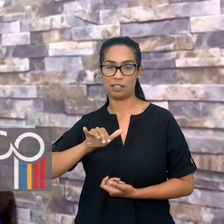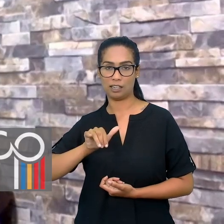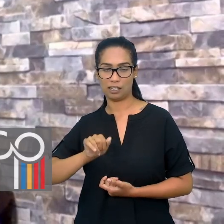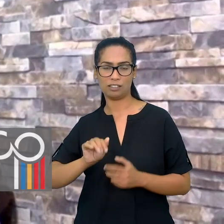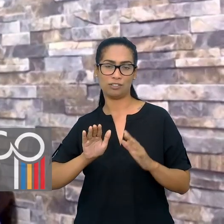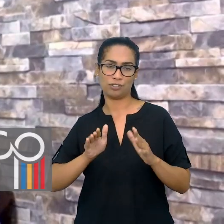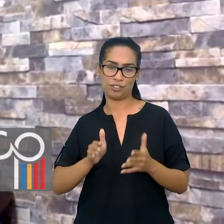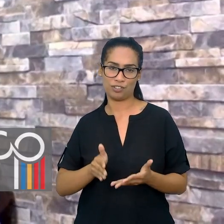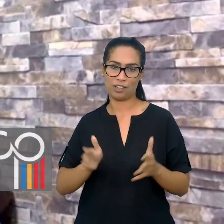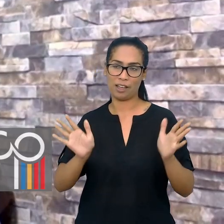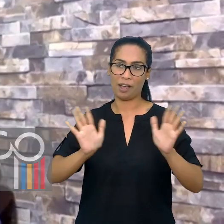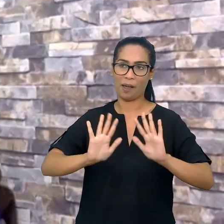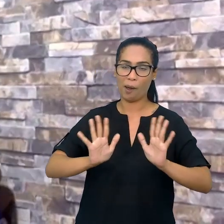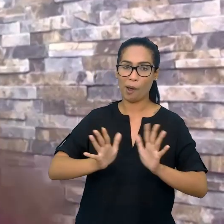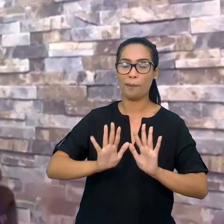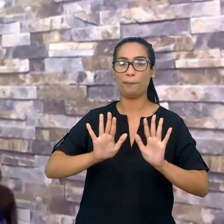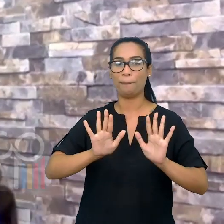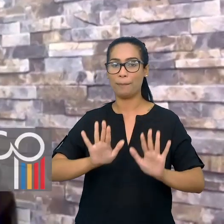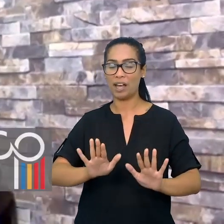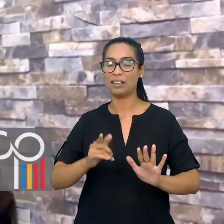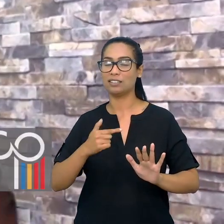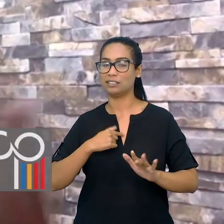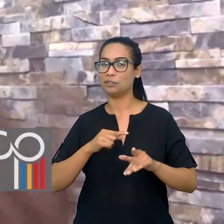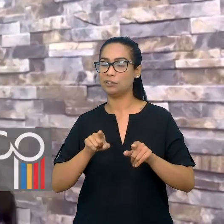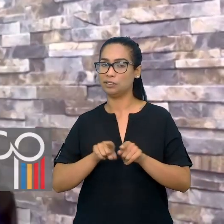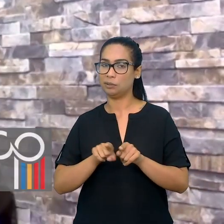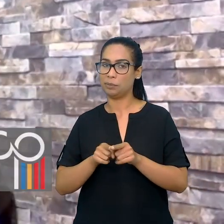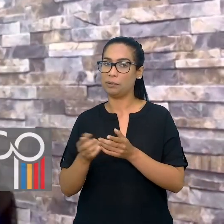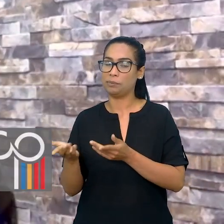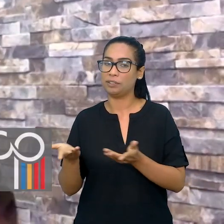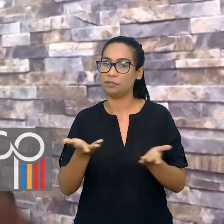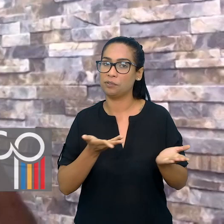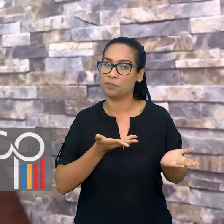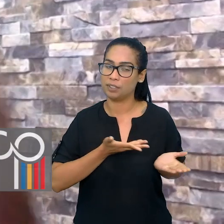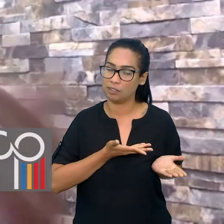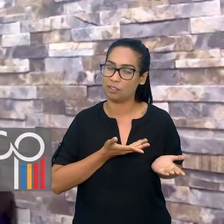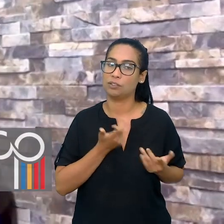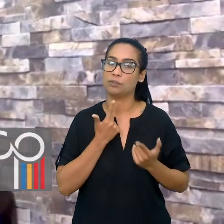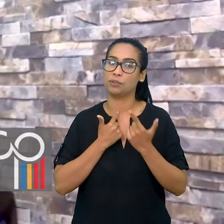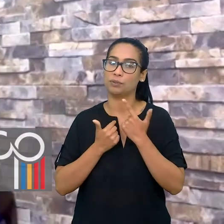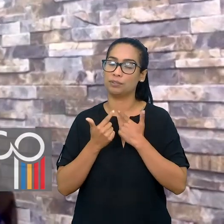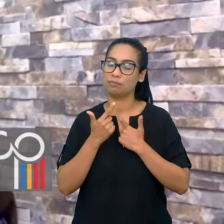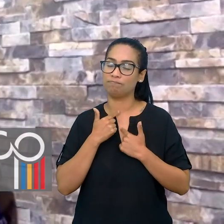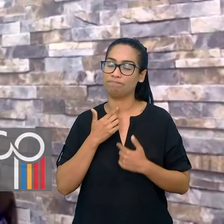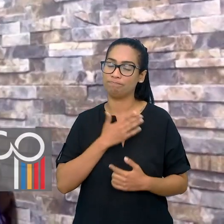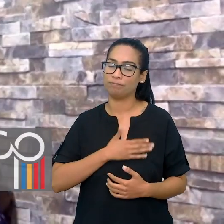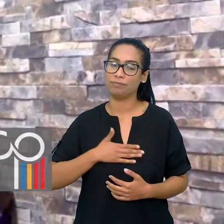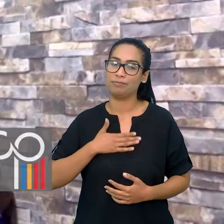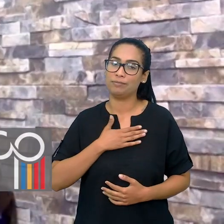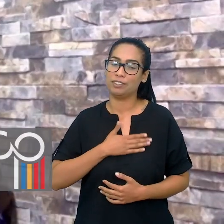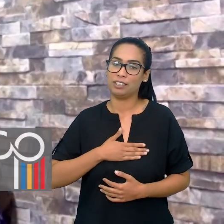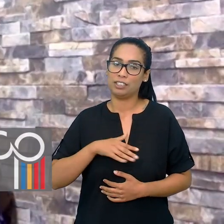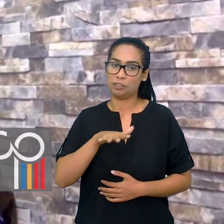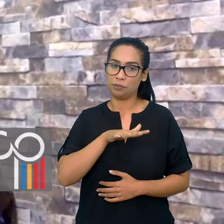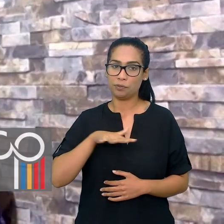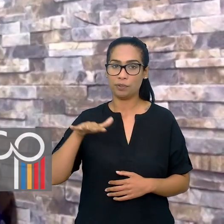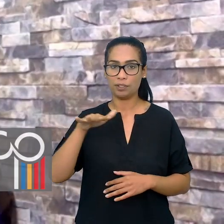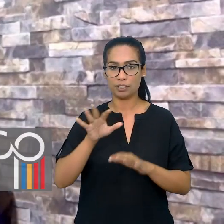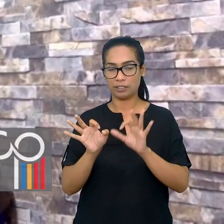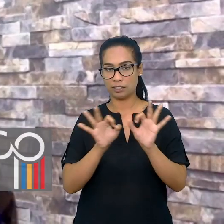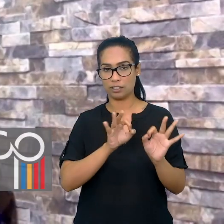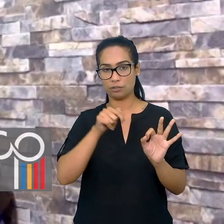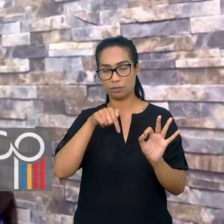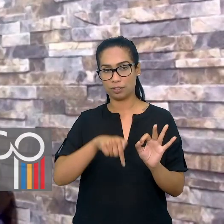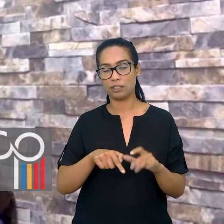aproveito para enfatizar, né, que todos sejam muito bem-vindos, todas sejam muito bem-vindas à nossa 8ª formação